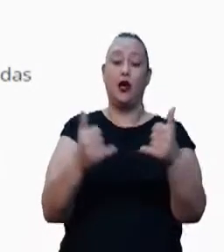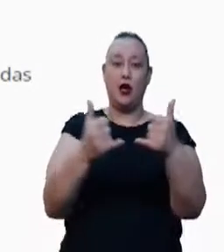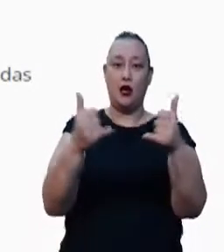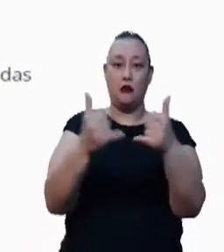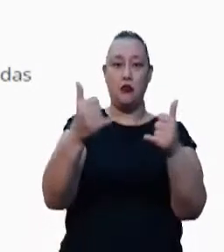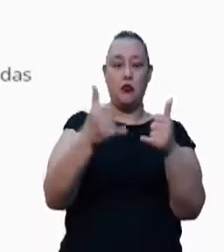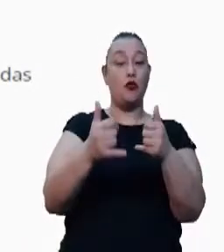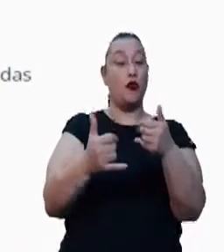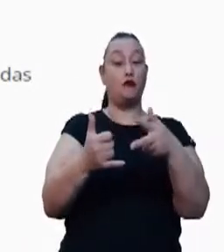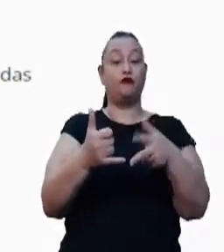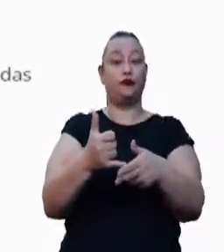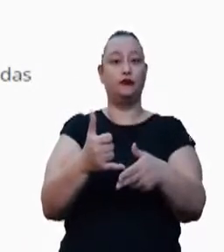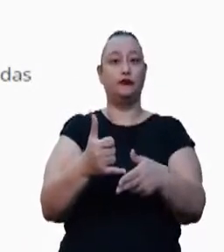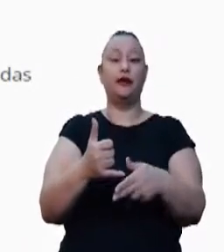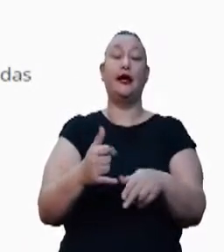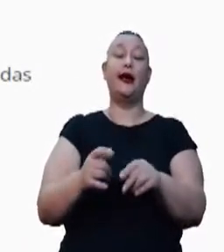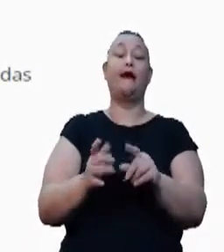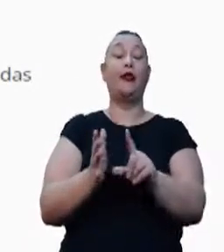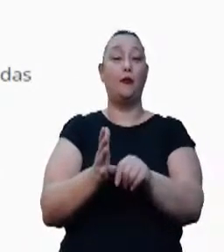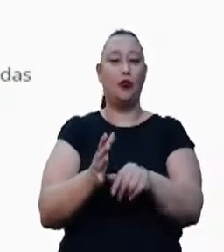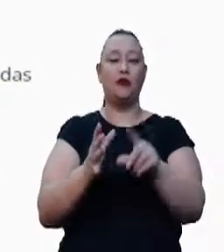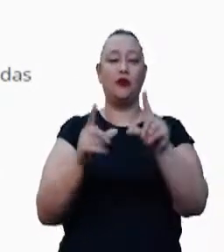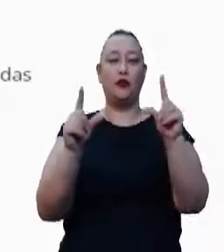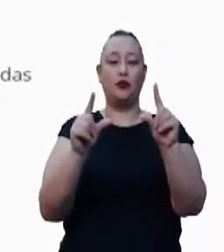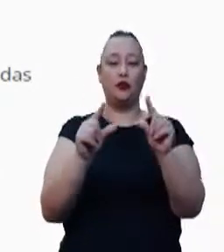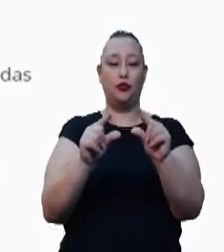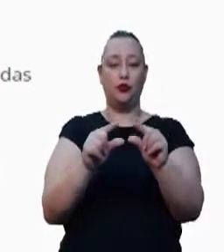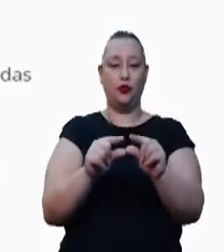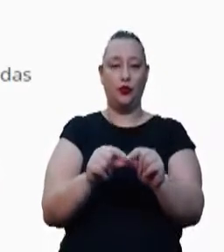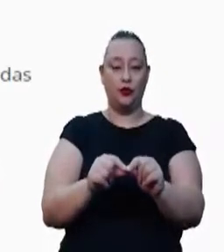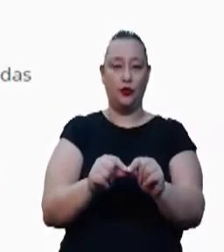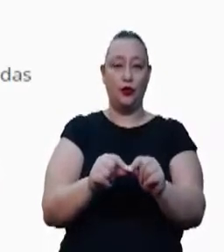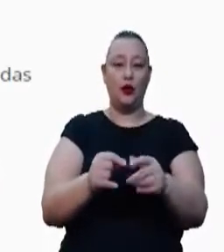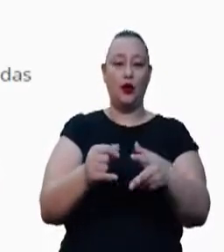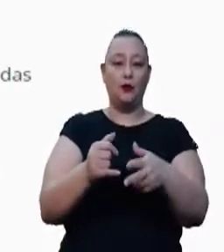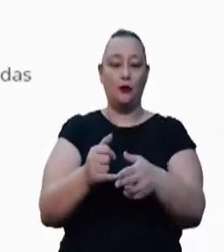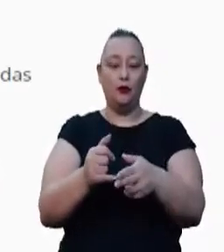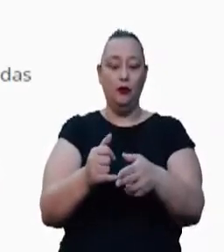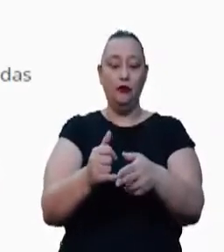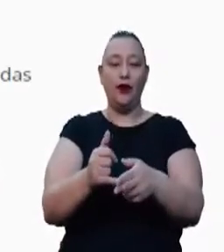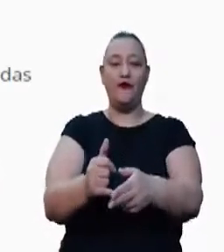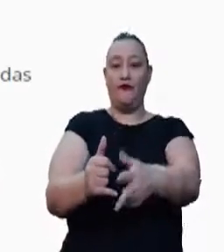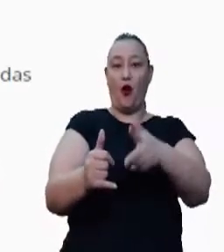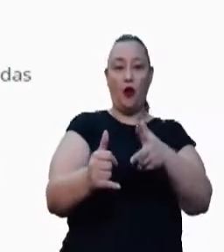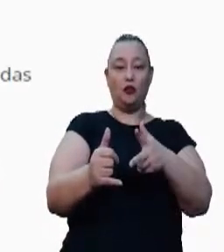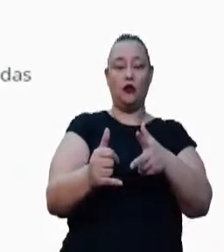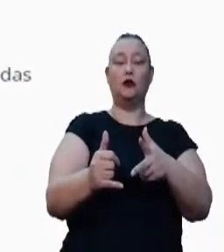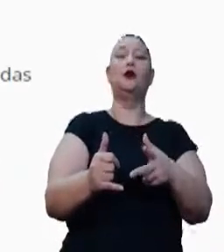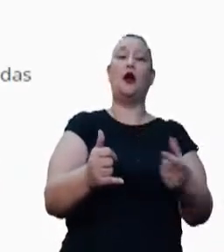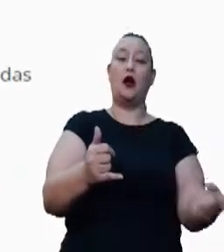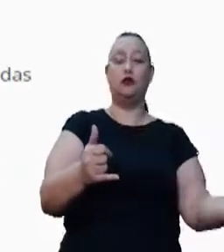nervosas. Então, quando isso acaba, a acetilcolina volta a ser produzida, ela volta a